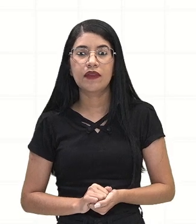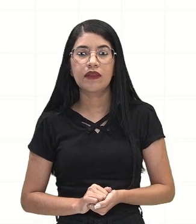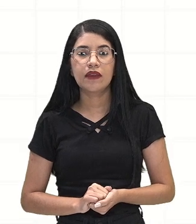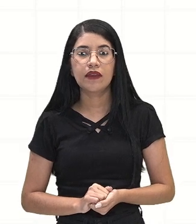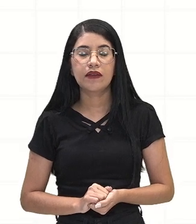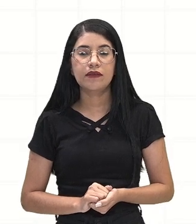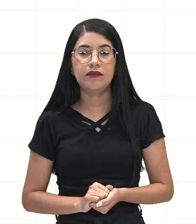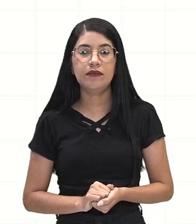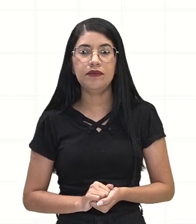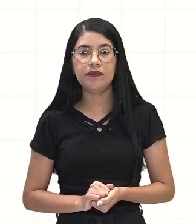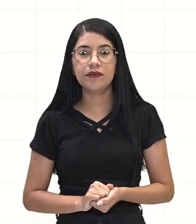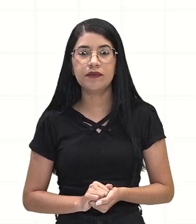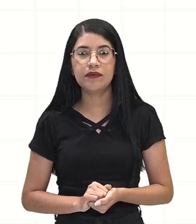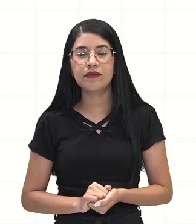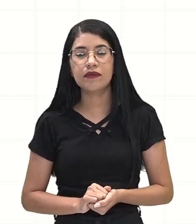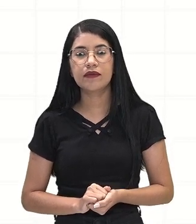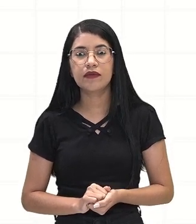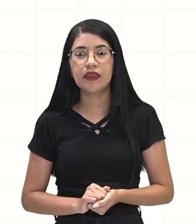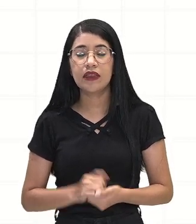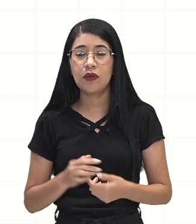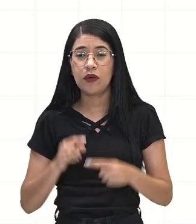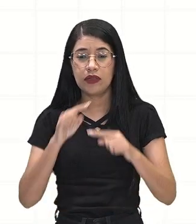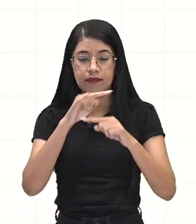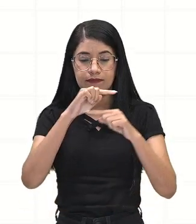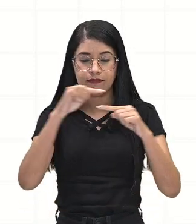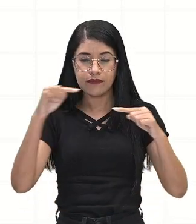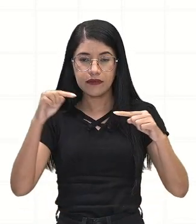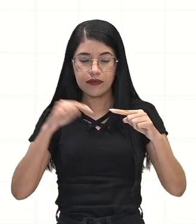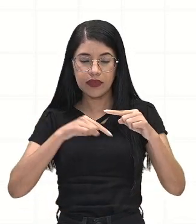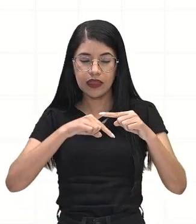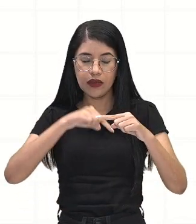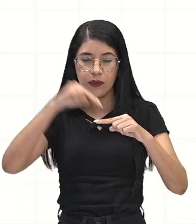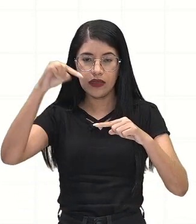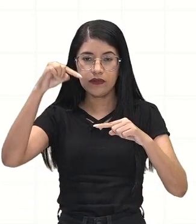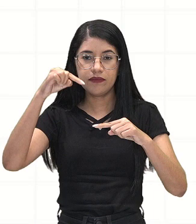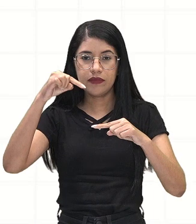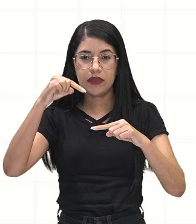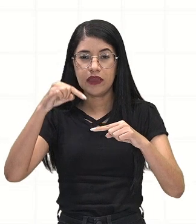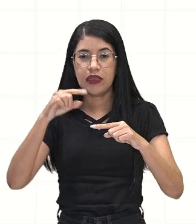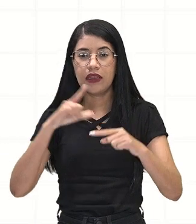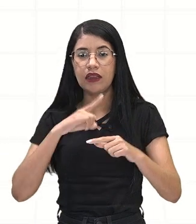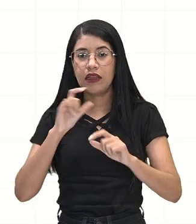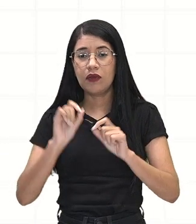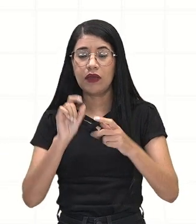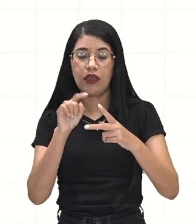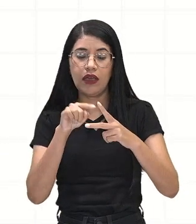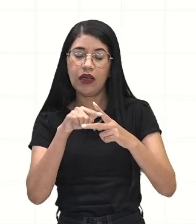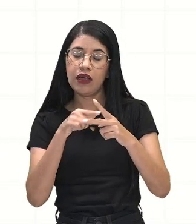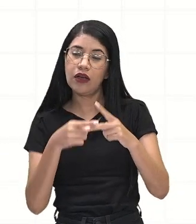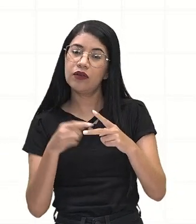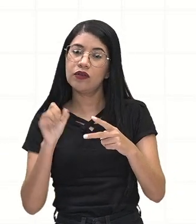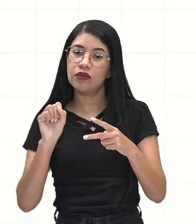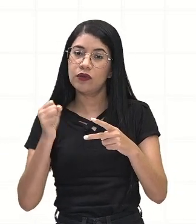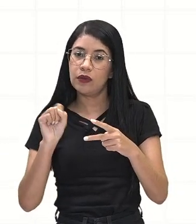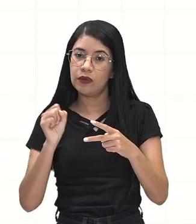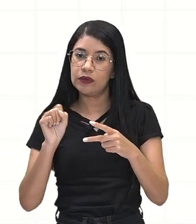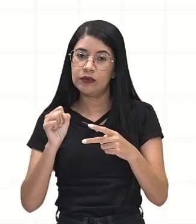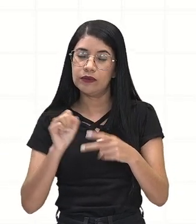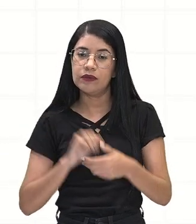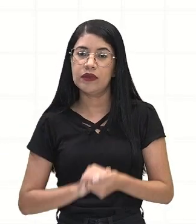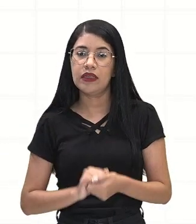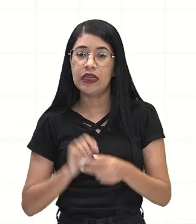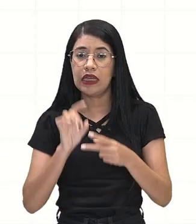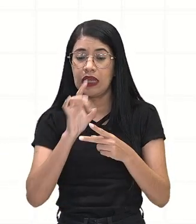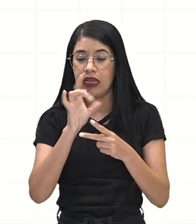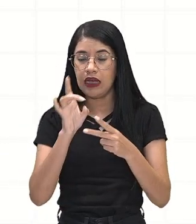traçamos uma reta transversal por duas retas paralelas, eu vou ter a formação de 8 ângulos. E esses ângulos